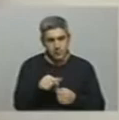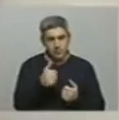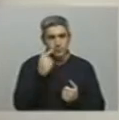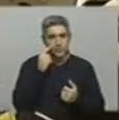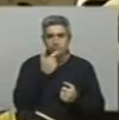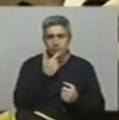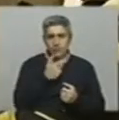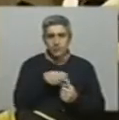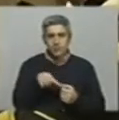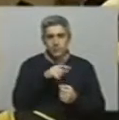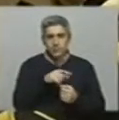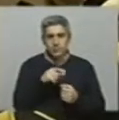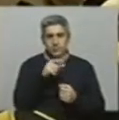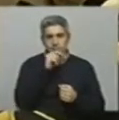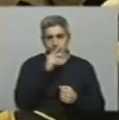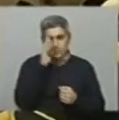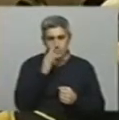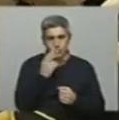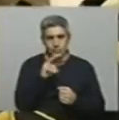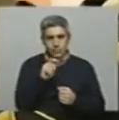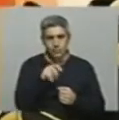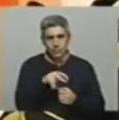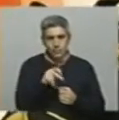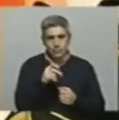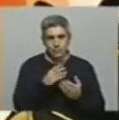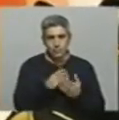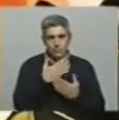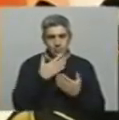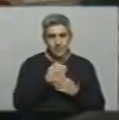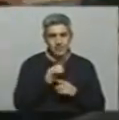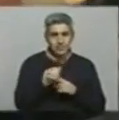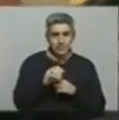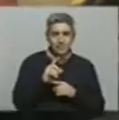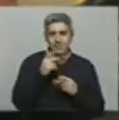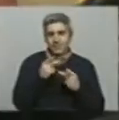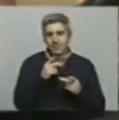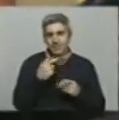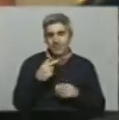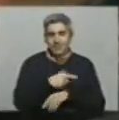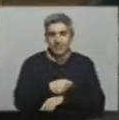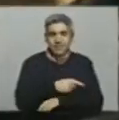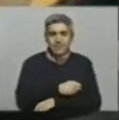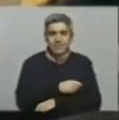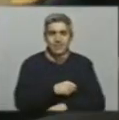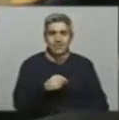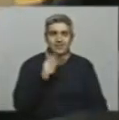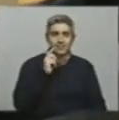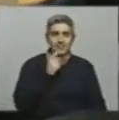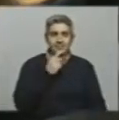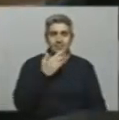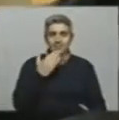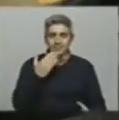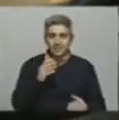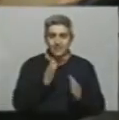beijinho aqui à depenada da sua amiga Jurema. Okay. E não se julgam as pessoas pelas penas que têm.